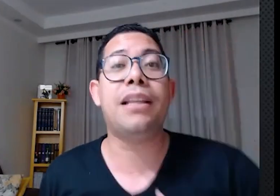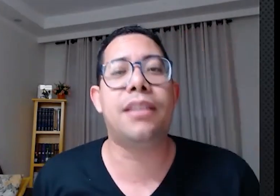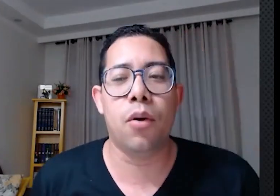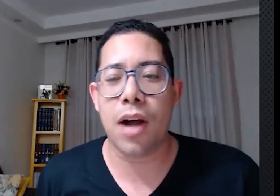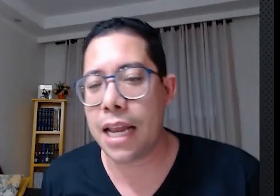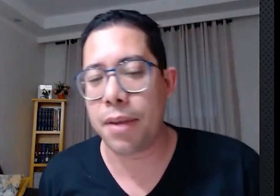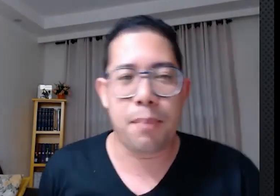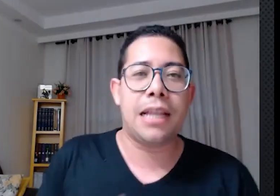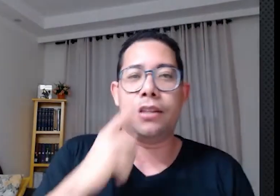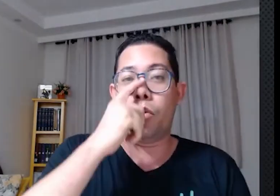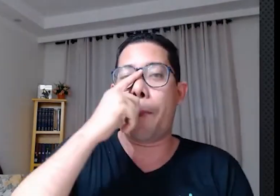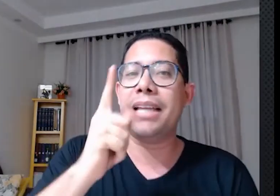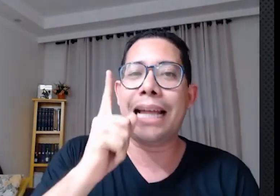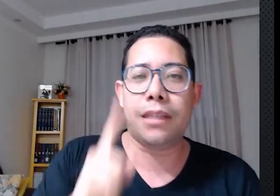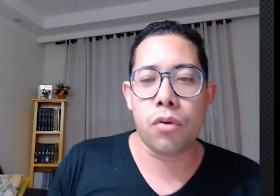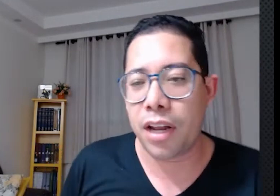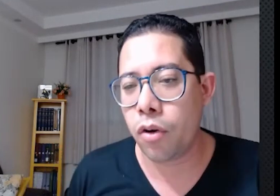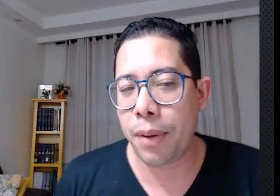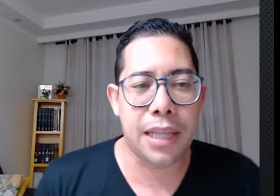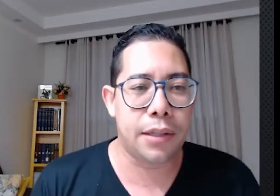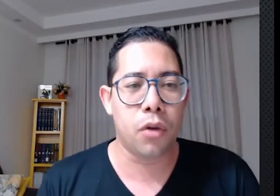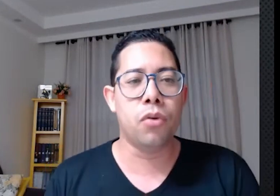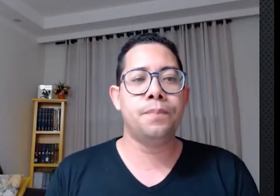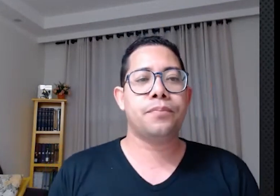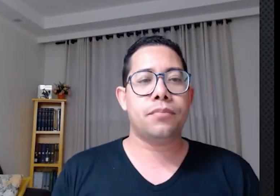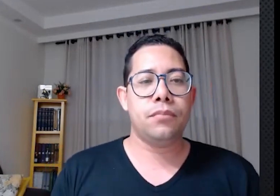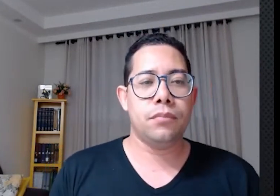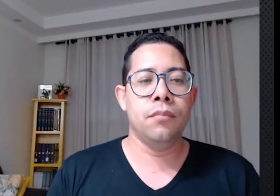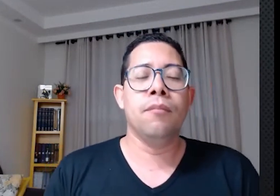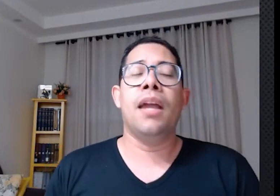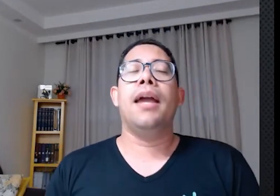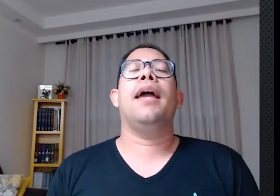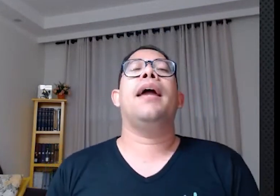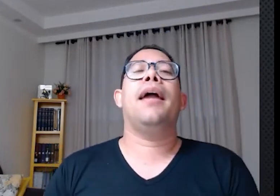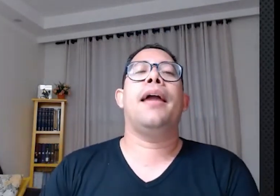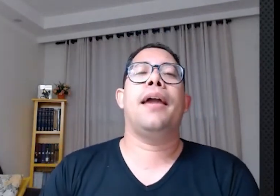o Pentateuco. Ah, eu lembrei, Pentateuco. Pentateuco. Falando no Pentateuco...